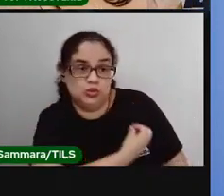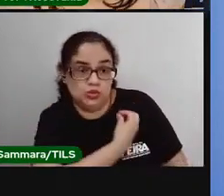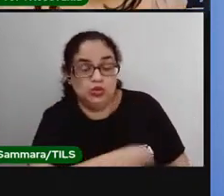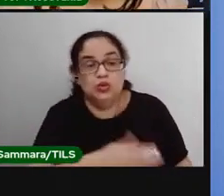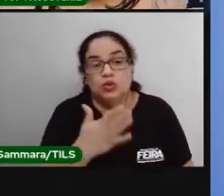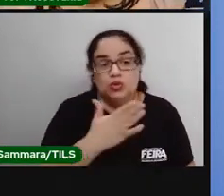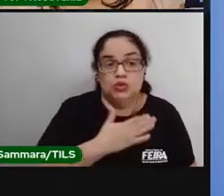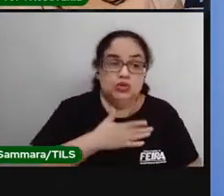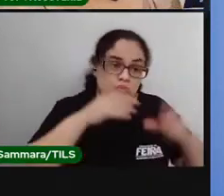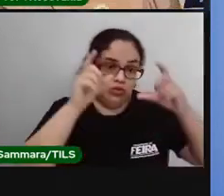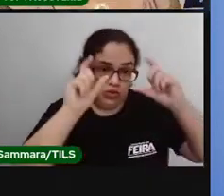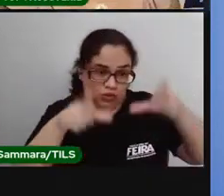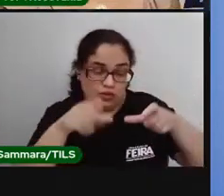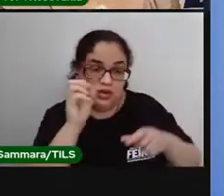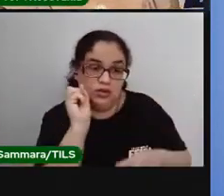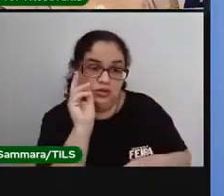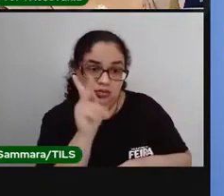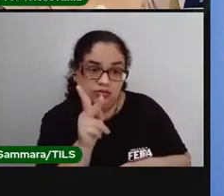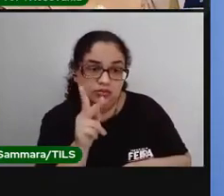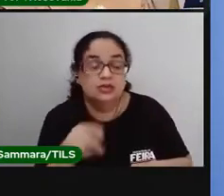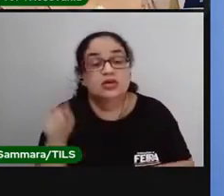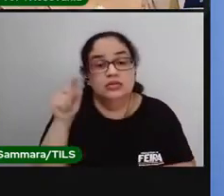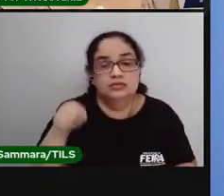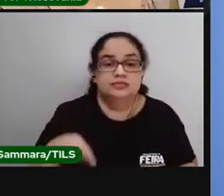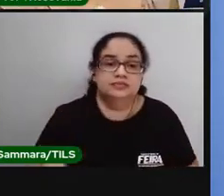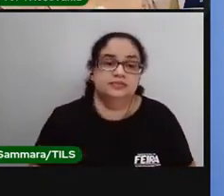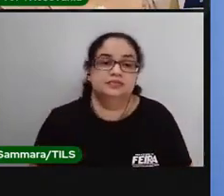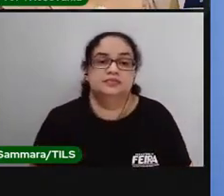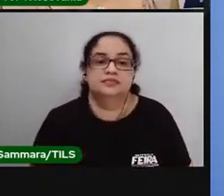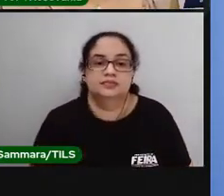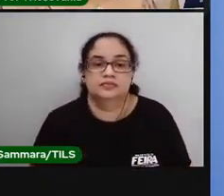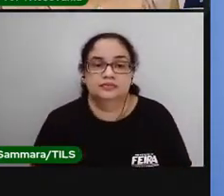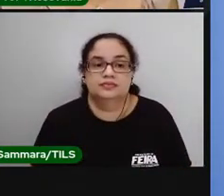nosso lugar, viu? Vamos lá?